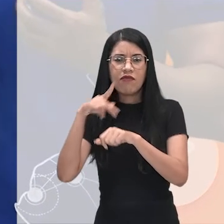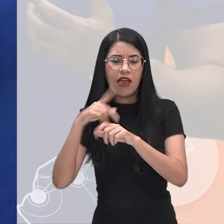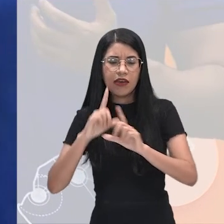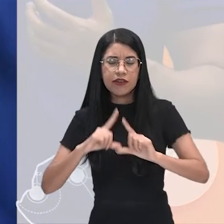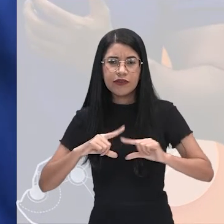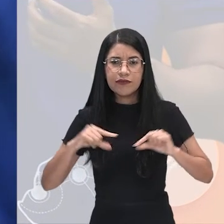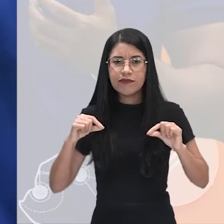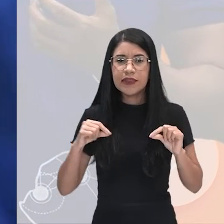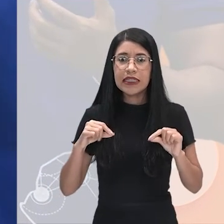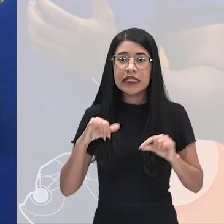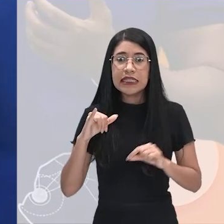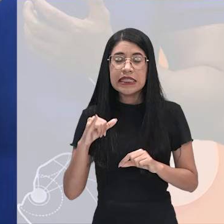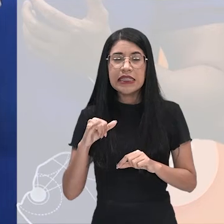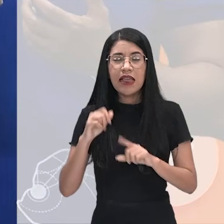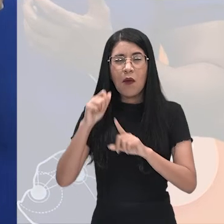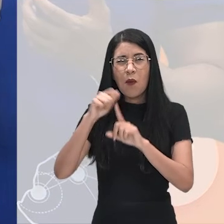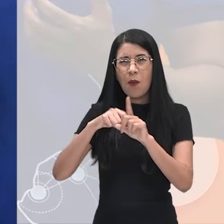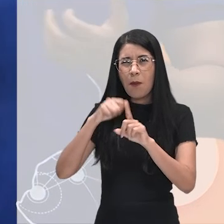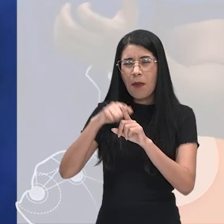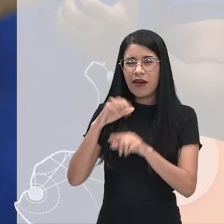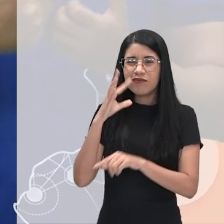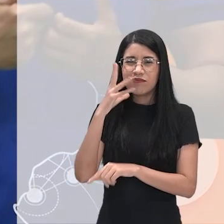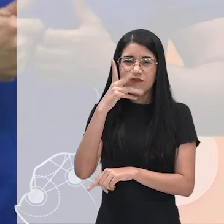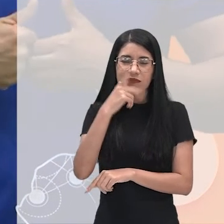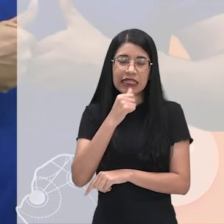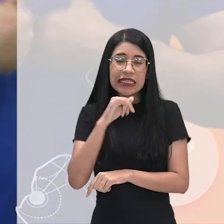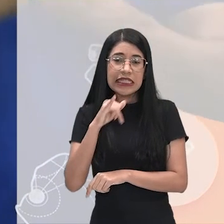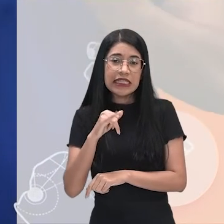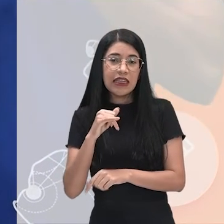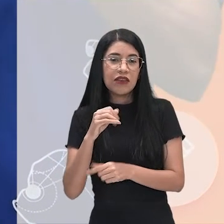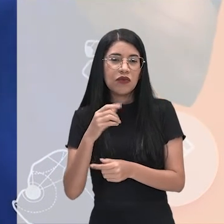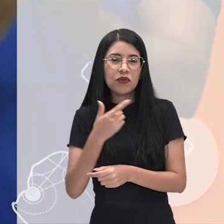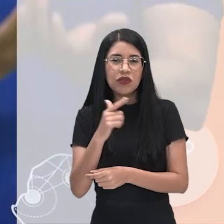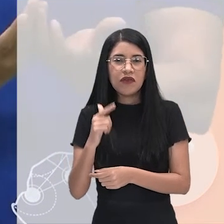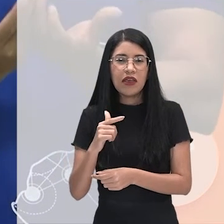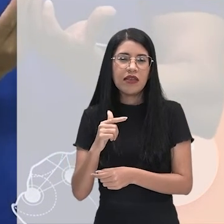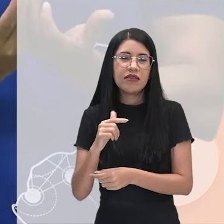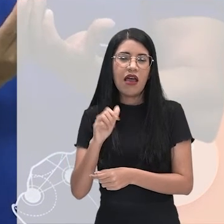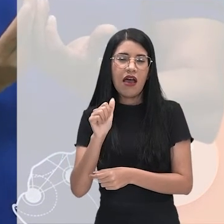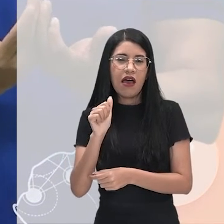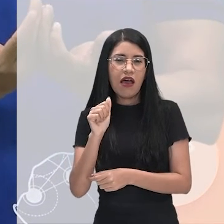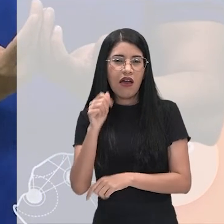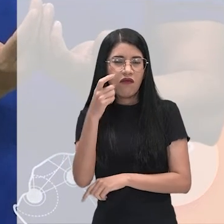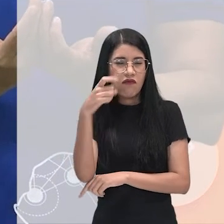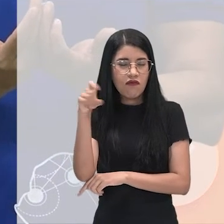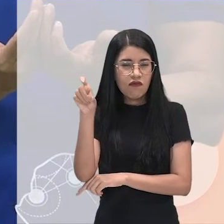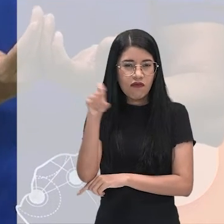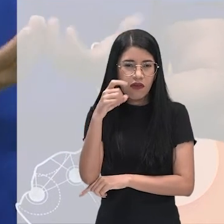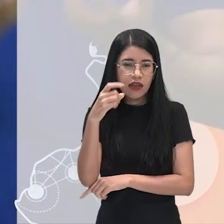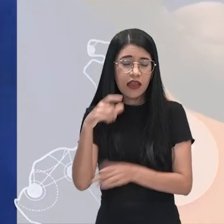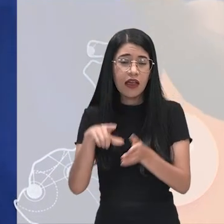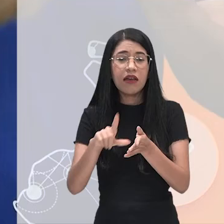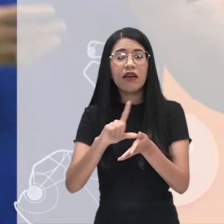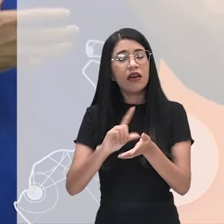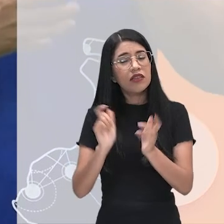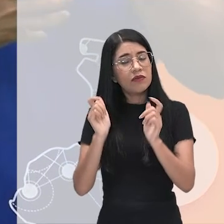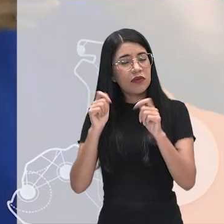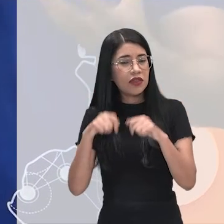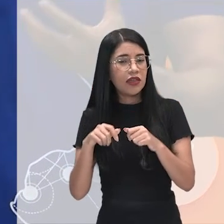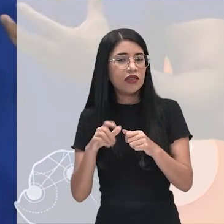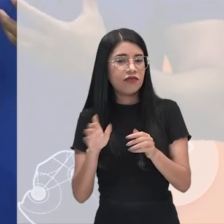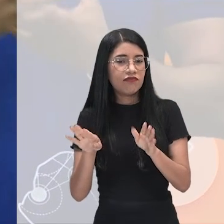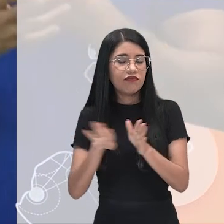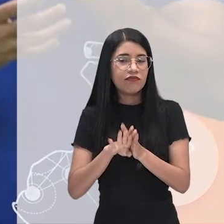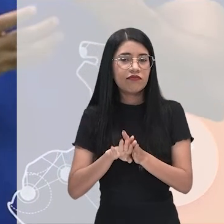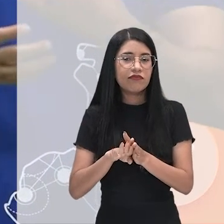as fontes não renováveis, elas já foram utilizadas, trouxeram ali problemas ambientais severos, estão ali perto